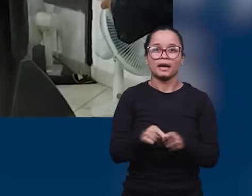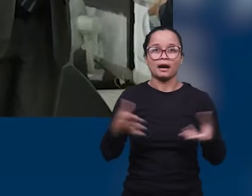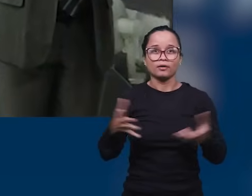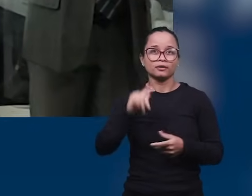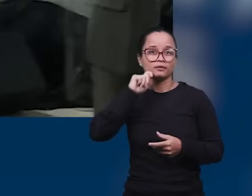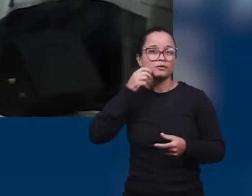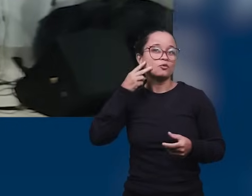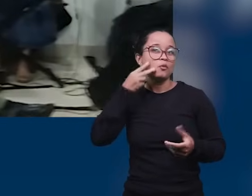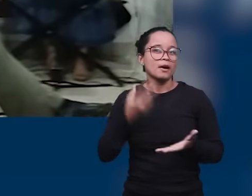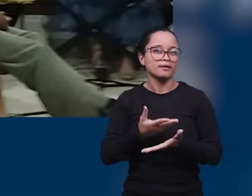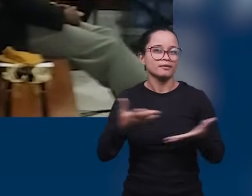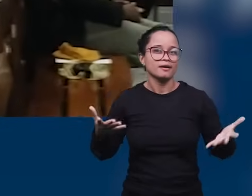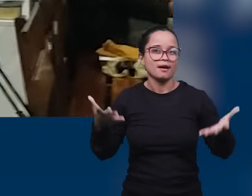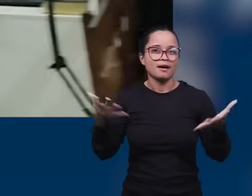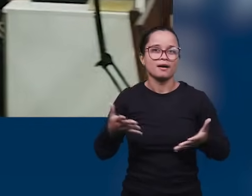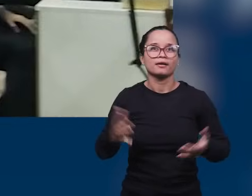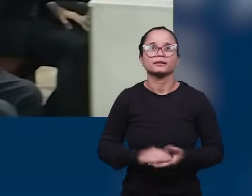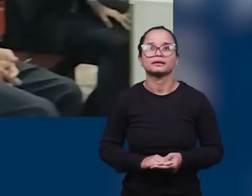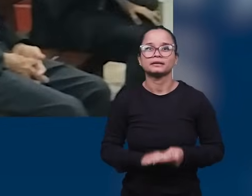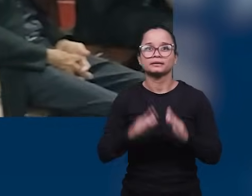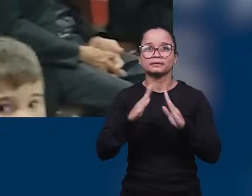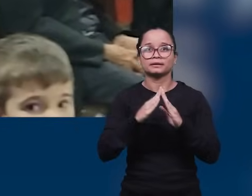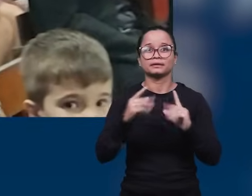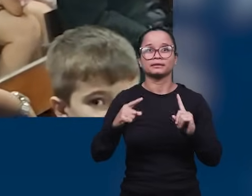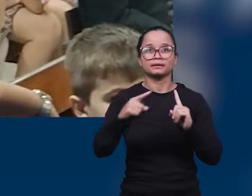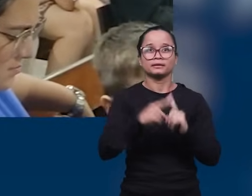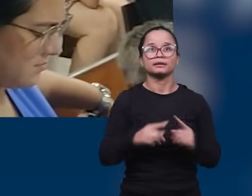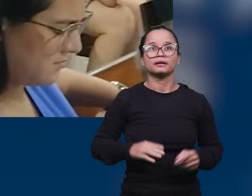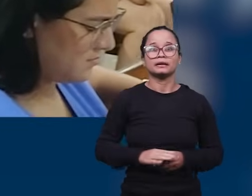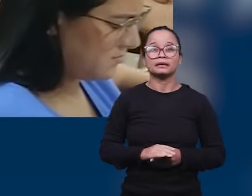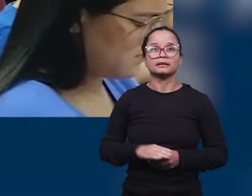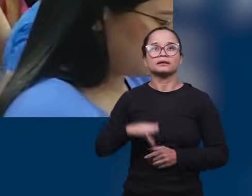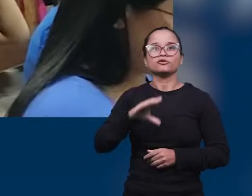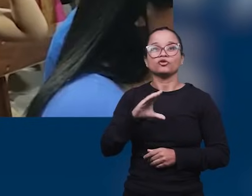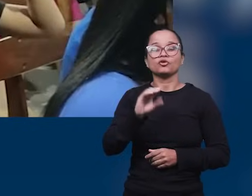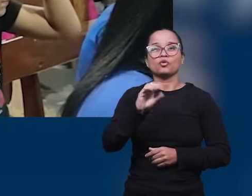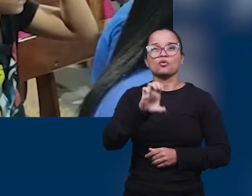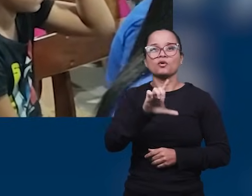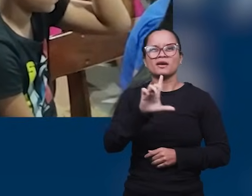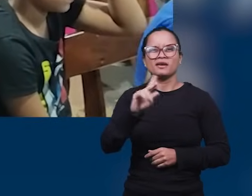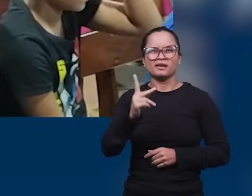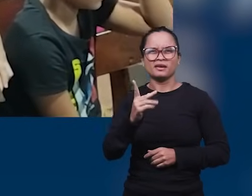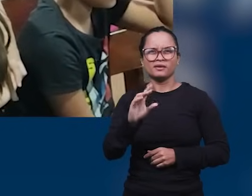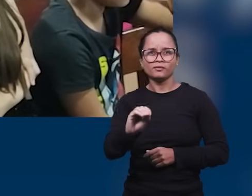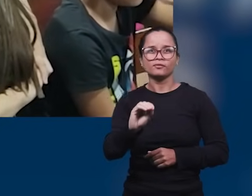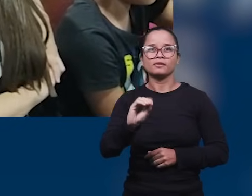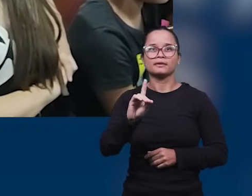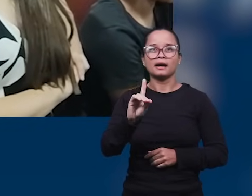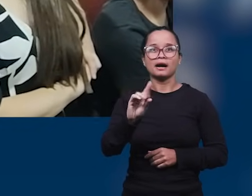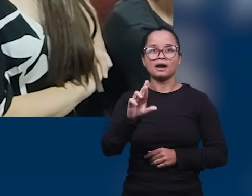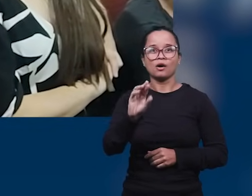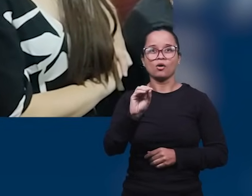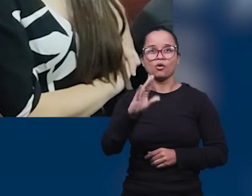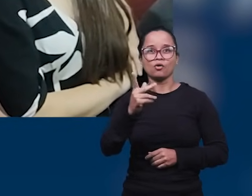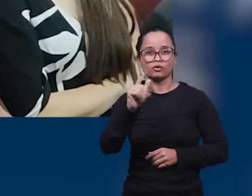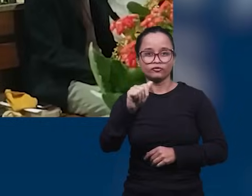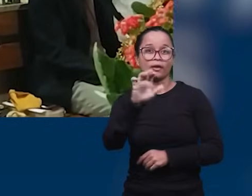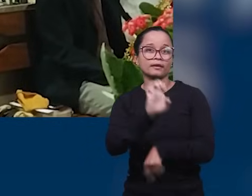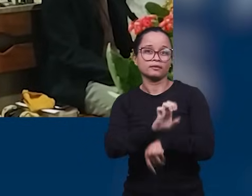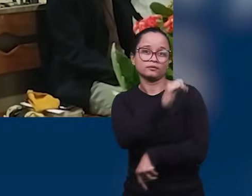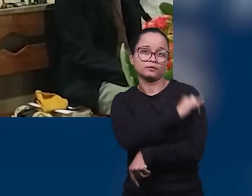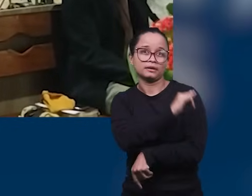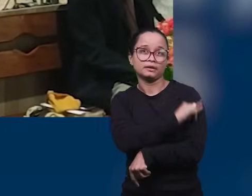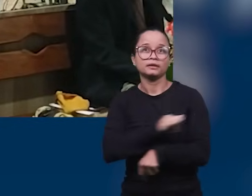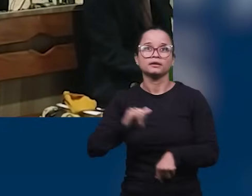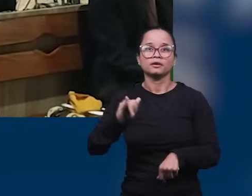falamos de uma ceia que aconteceu na ICM de Coelho da Rocha, também em um momento todo especial, com o levantamento